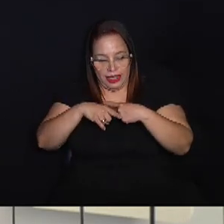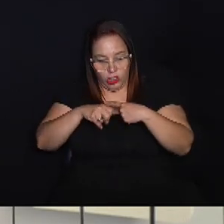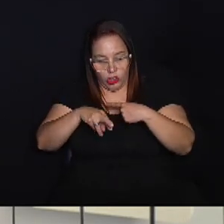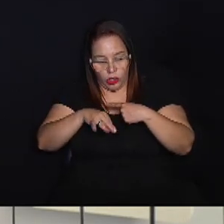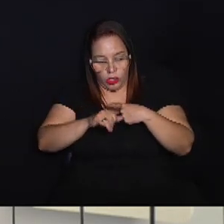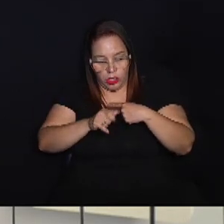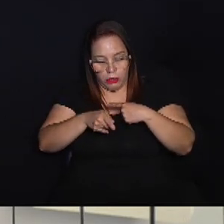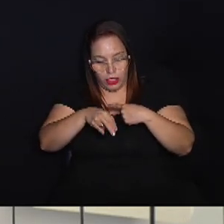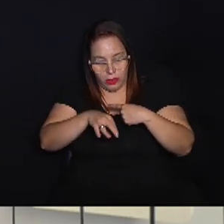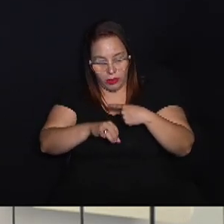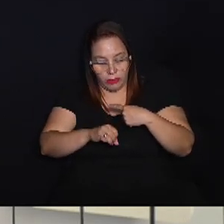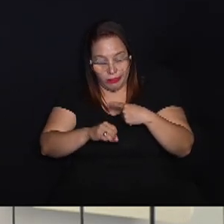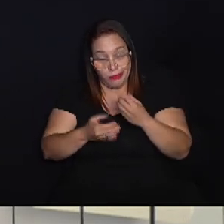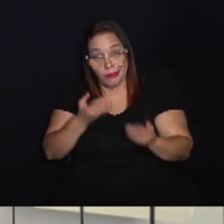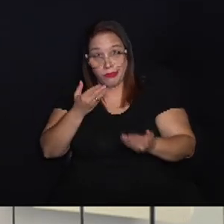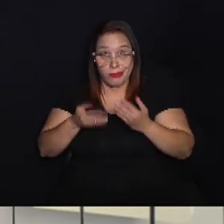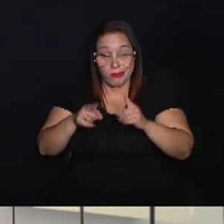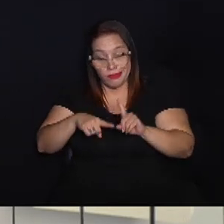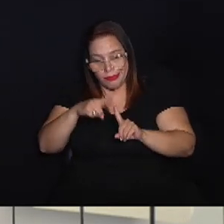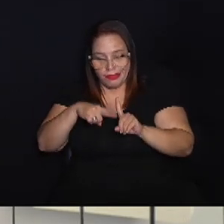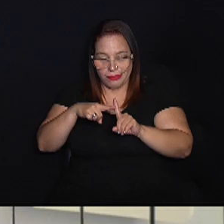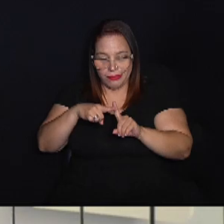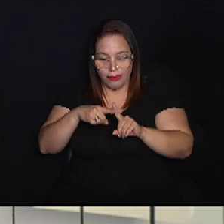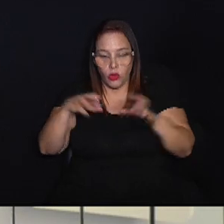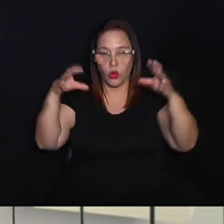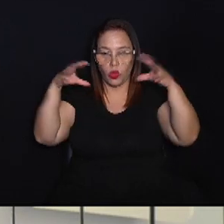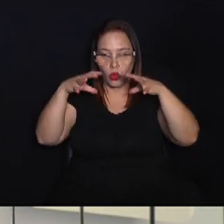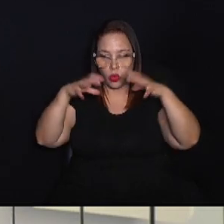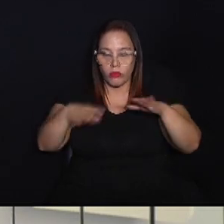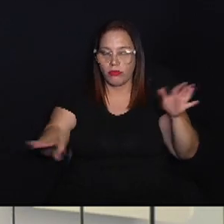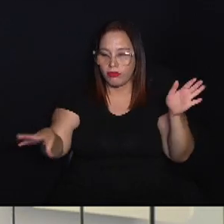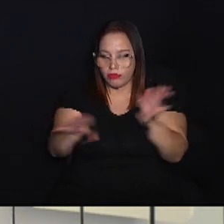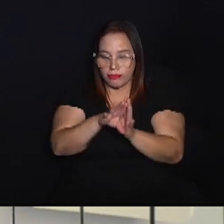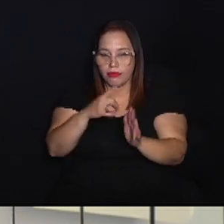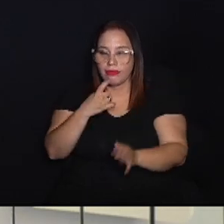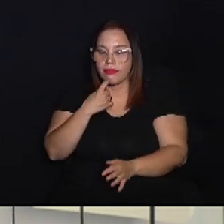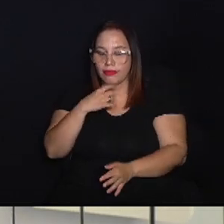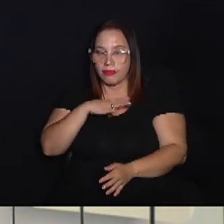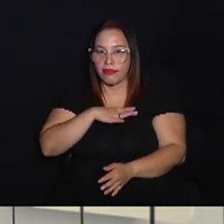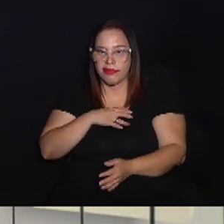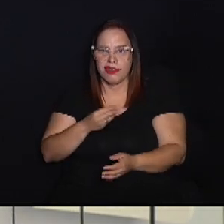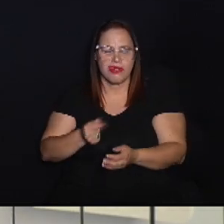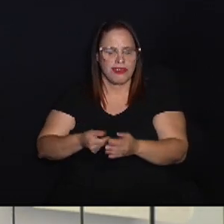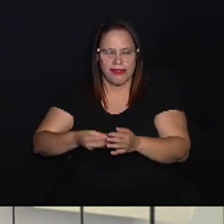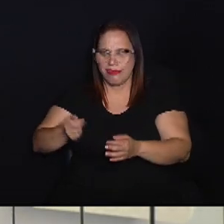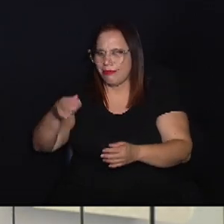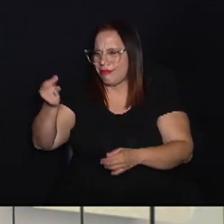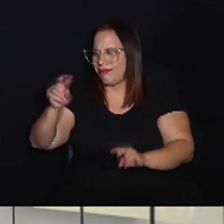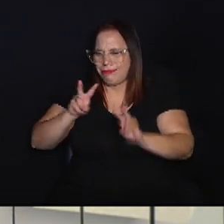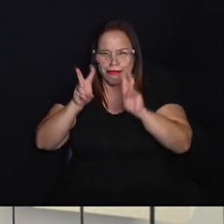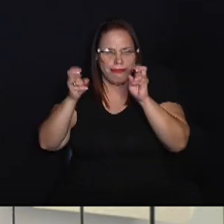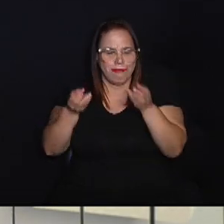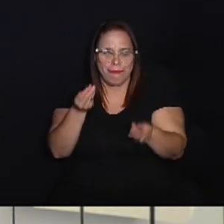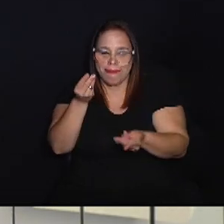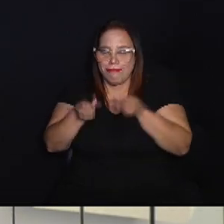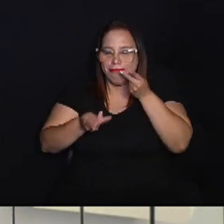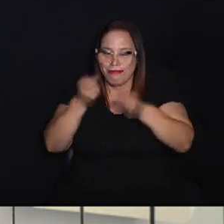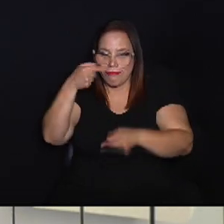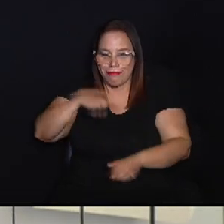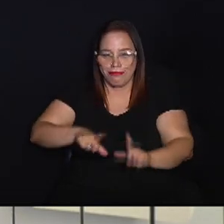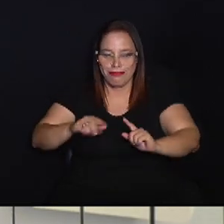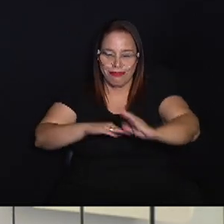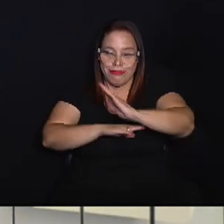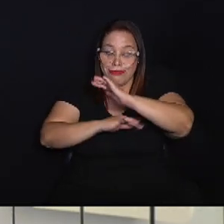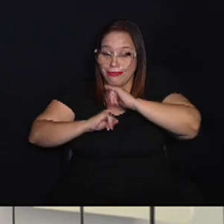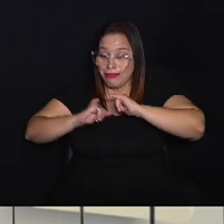rebaixamento. Tem a previsão do tempo, porque tem chuva chegando aqui para a cidade de Campinas. Tem muitos assuntos para a gente poder abordar aqui no Jornal